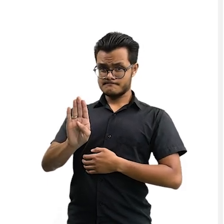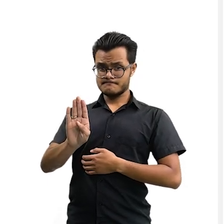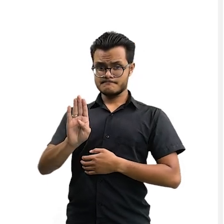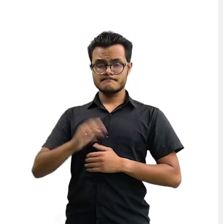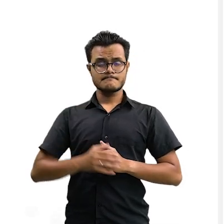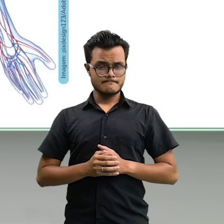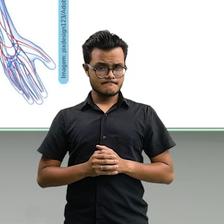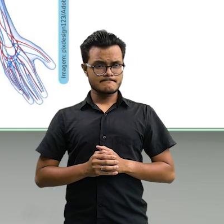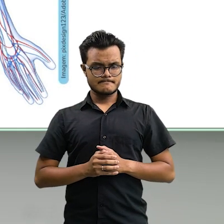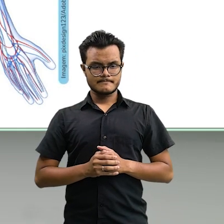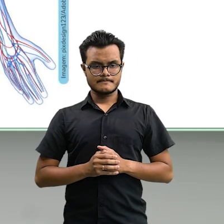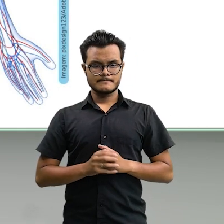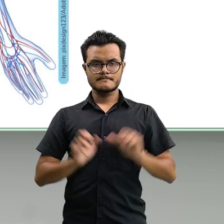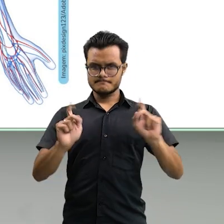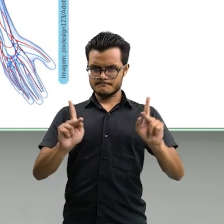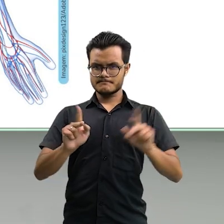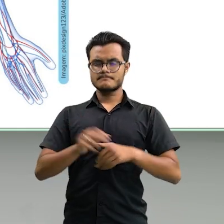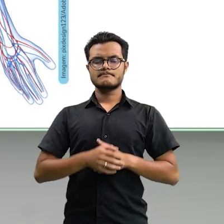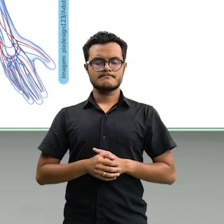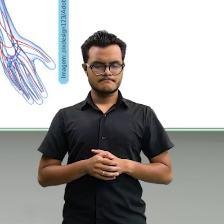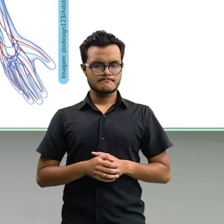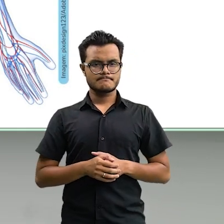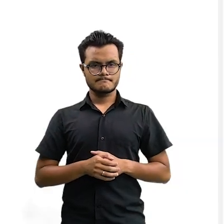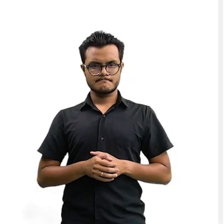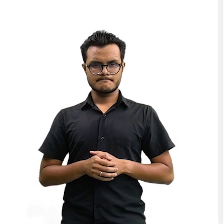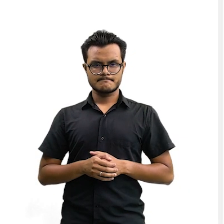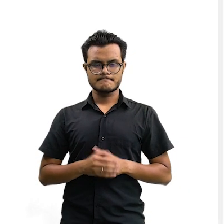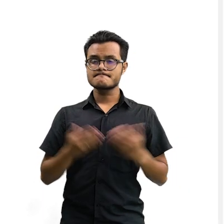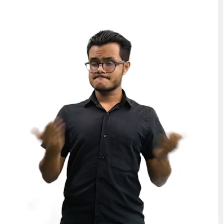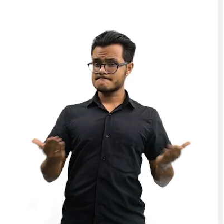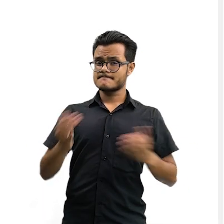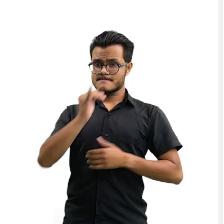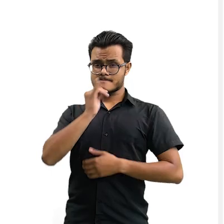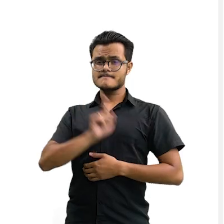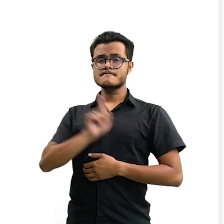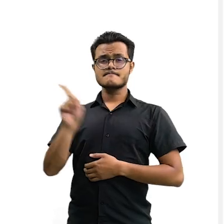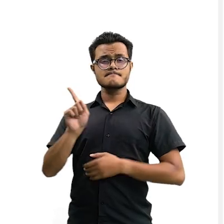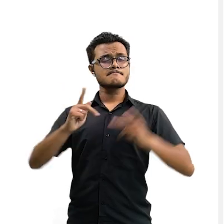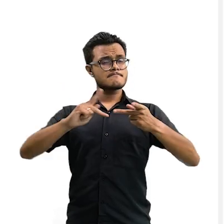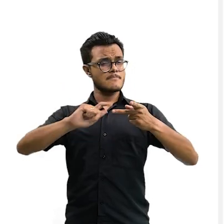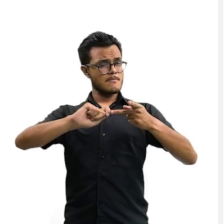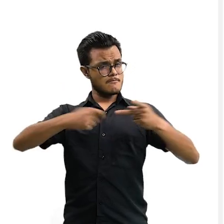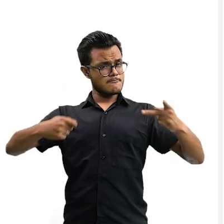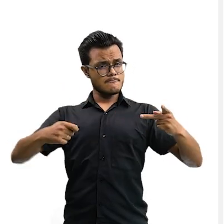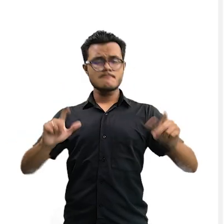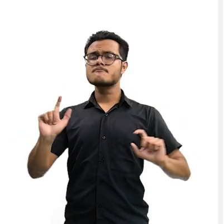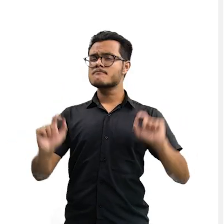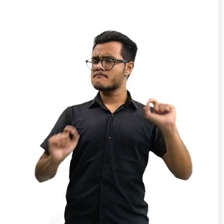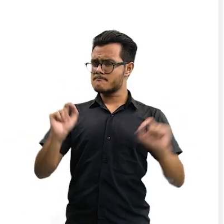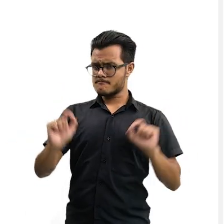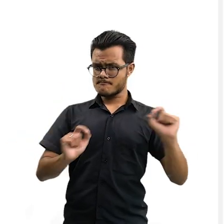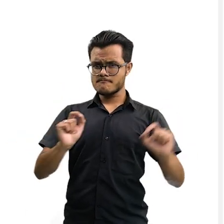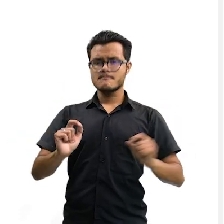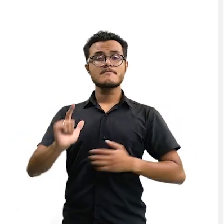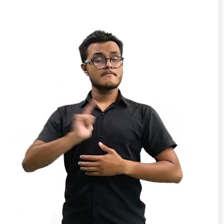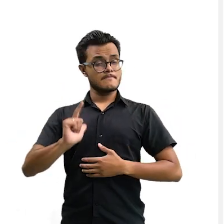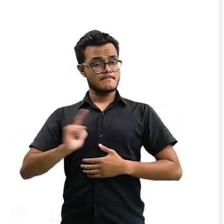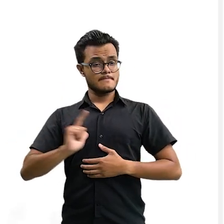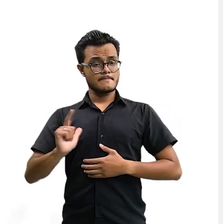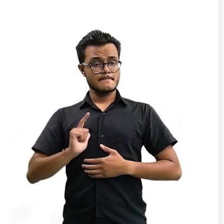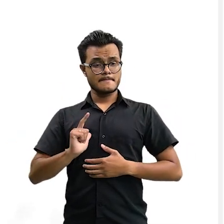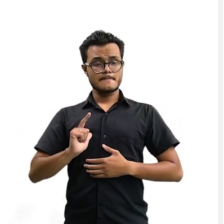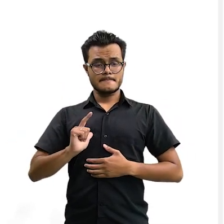íntimos. É a nossa hemoglobina, certo? E essa proteínazinha, ela é formada por um